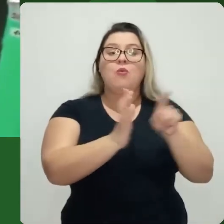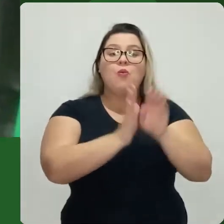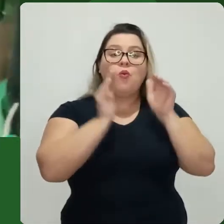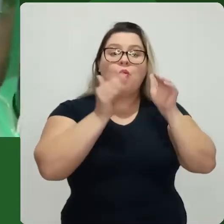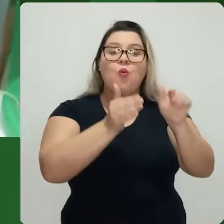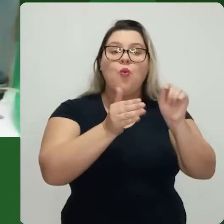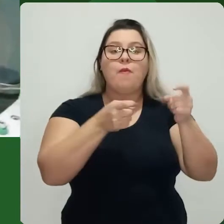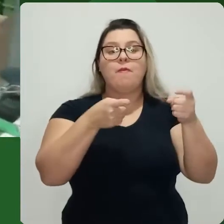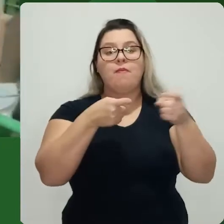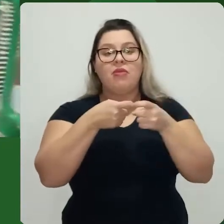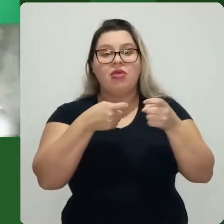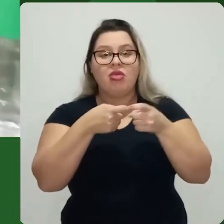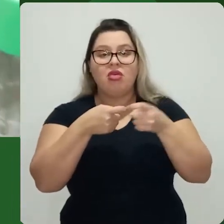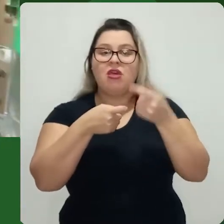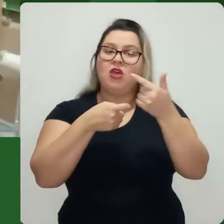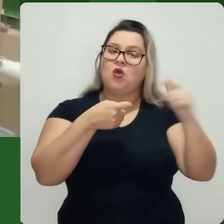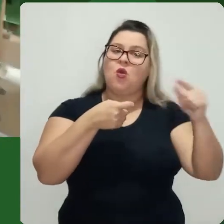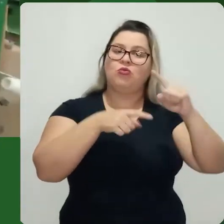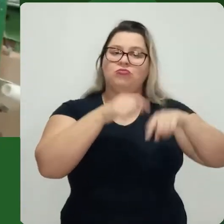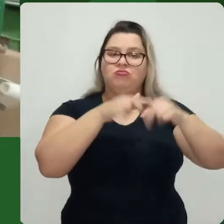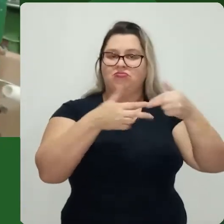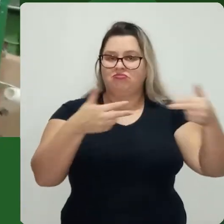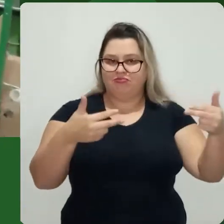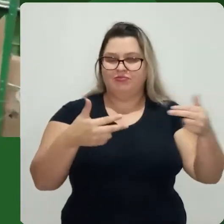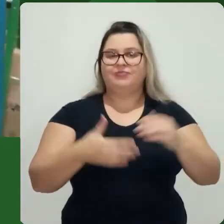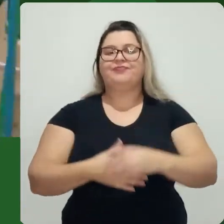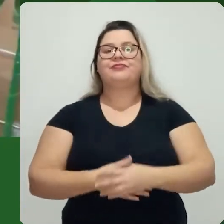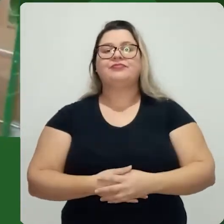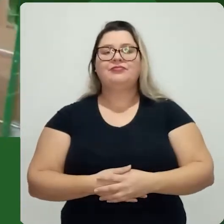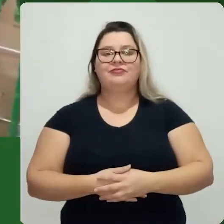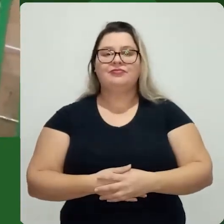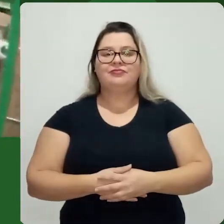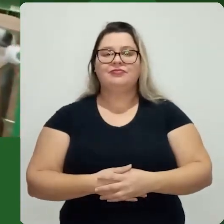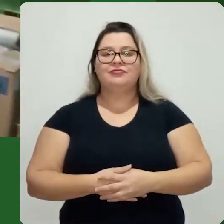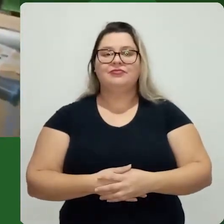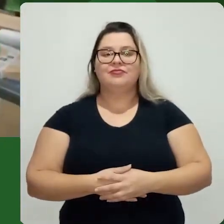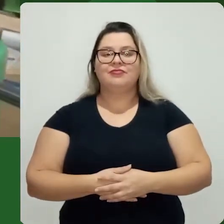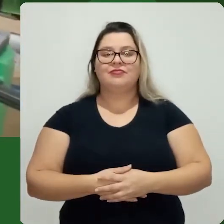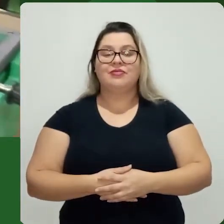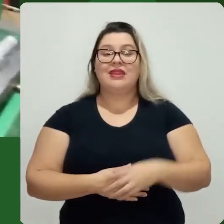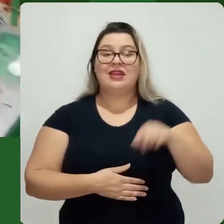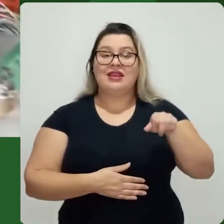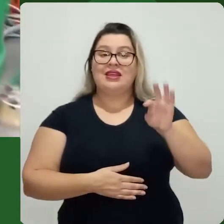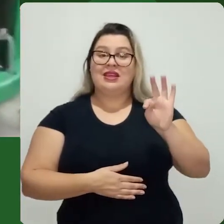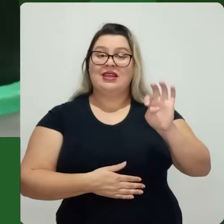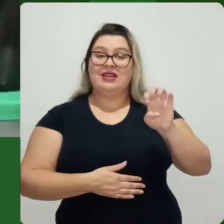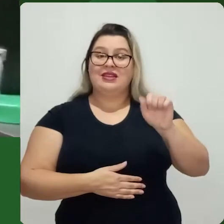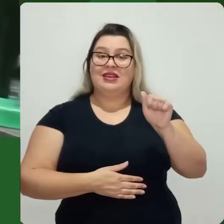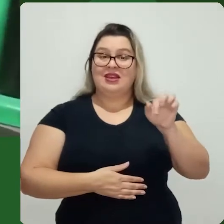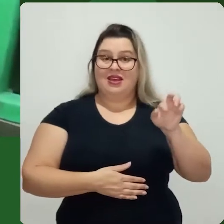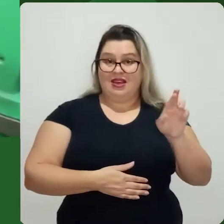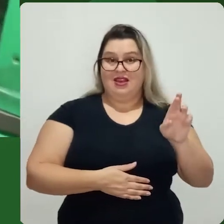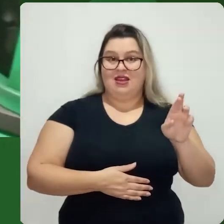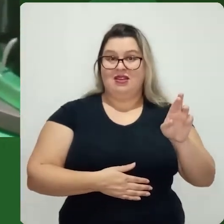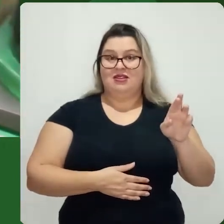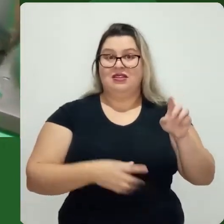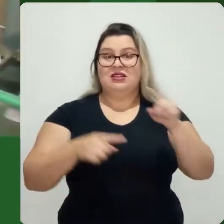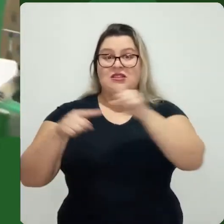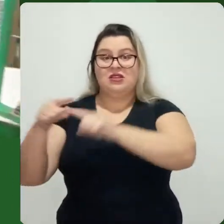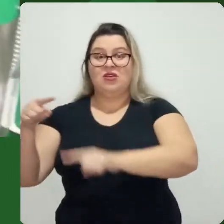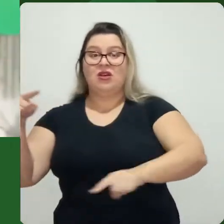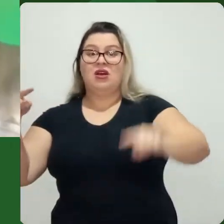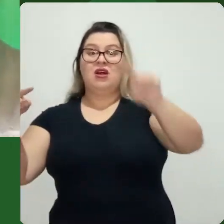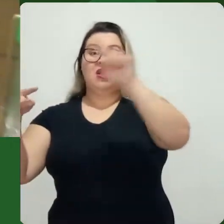projetados para a fabricação de meias e outros acessórios. Ao contrário dos teares circulares de